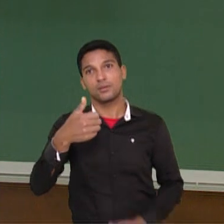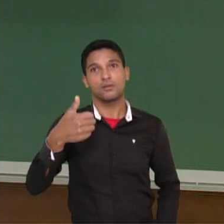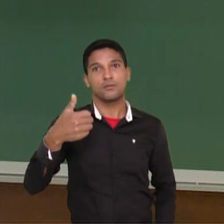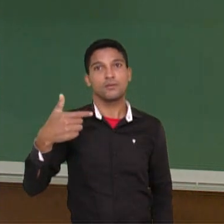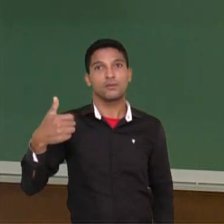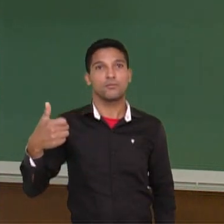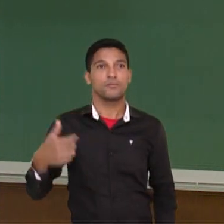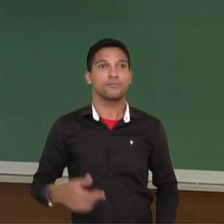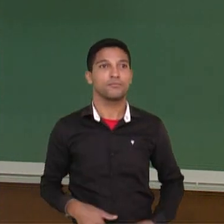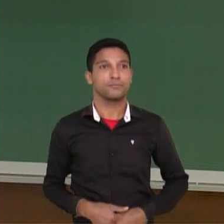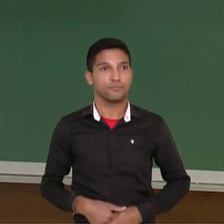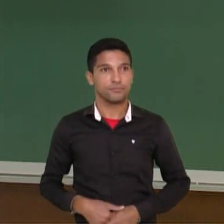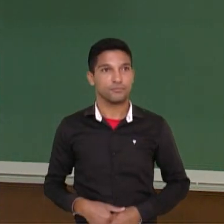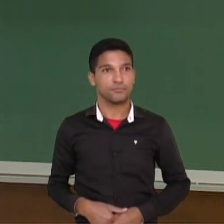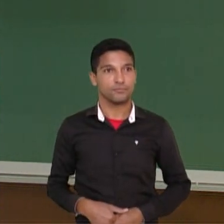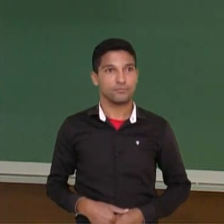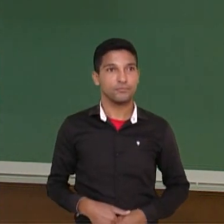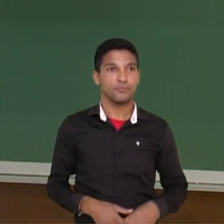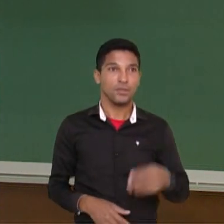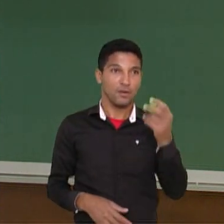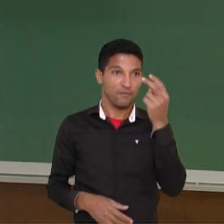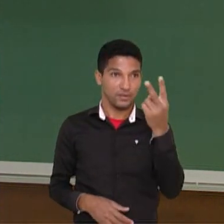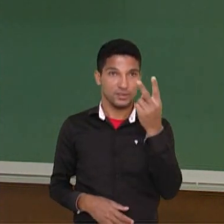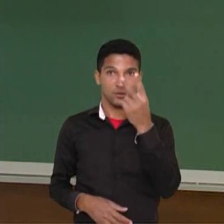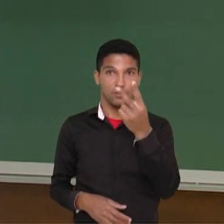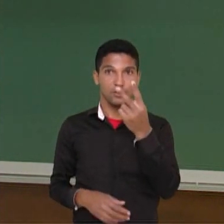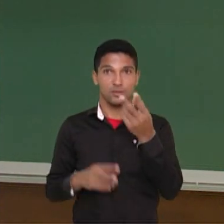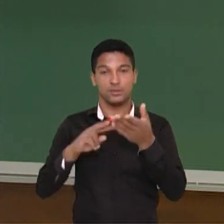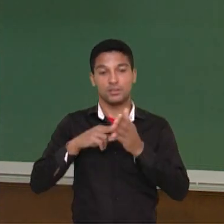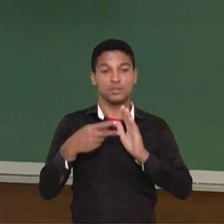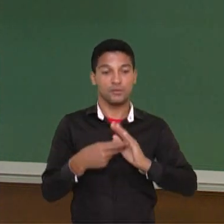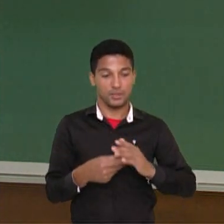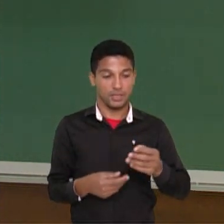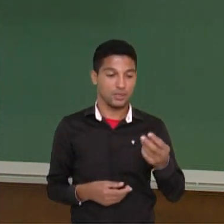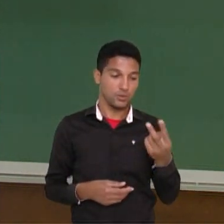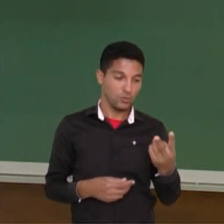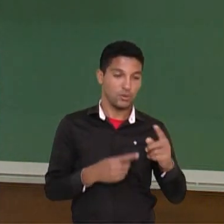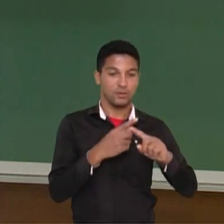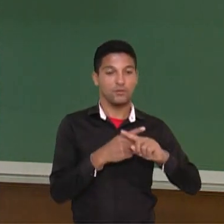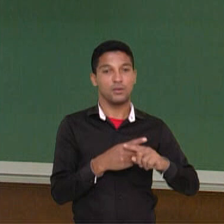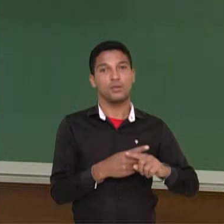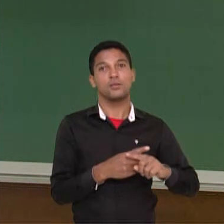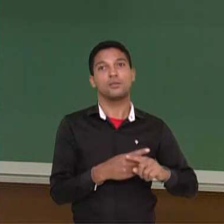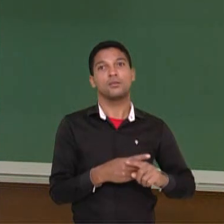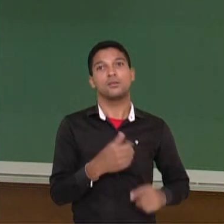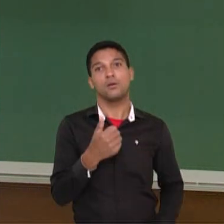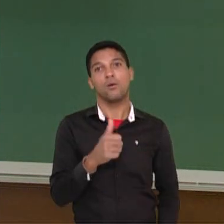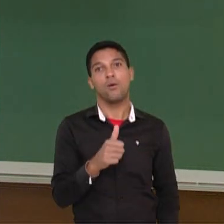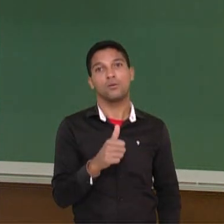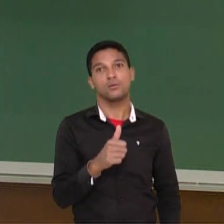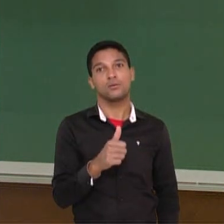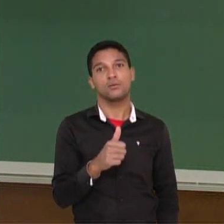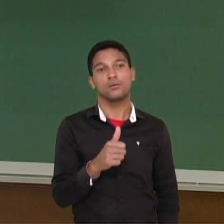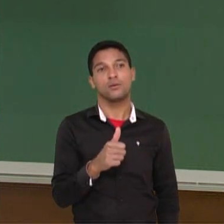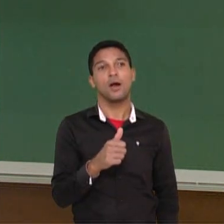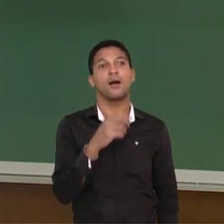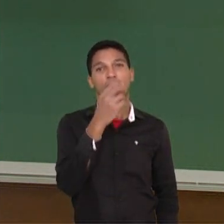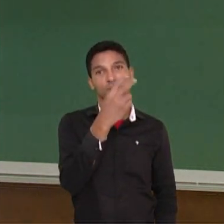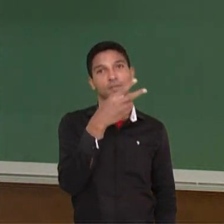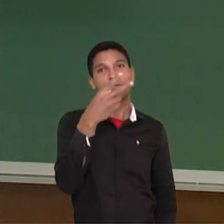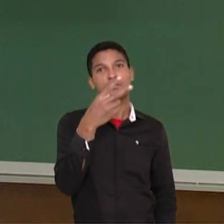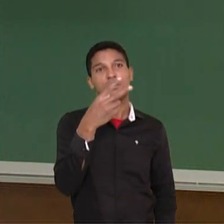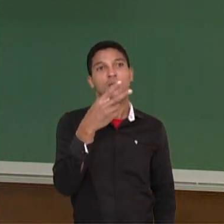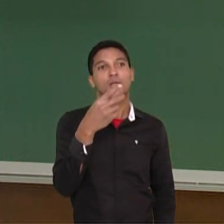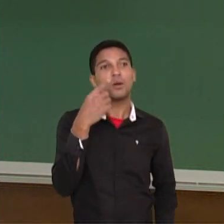quadrado, beleza? E aqui o 22 é 2 vezes o 11. Então, o 11 apareceu aqui, o 11 apareceu lá. É o que eu preciso, tá? O